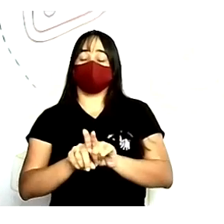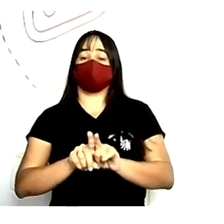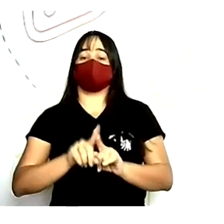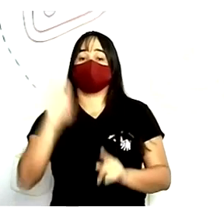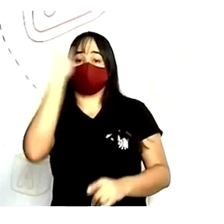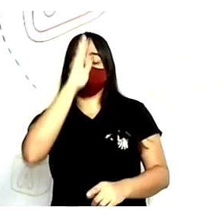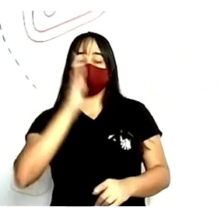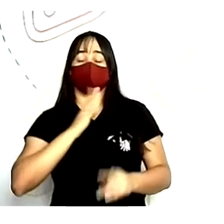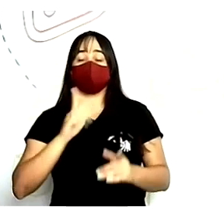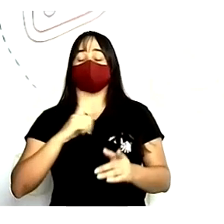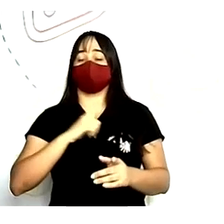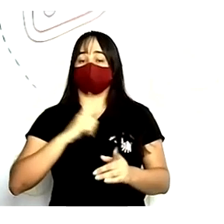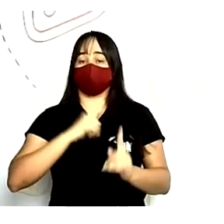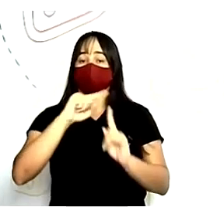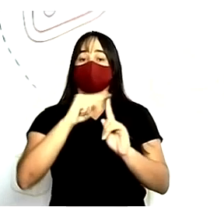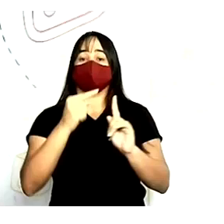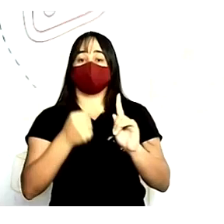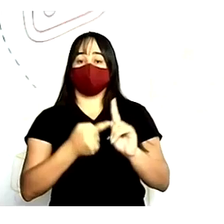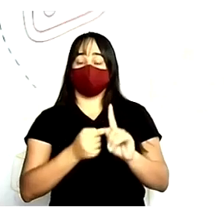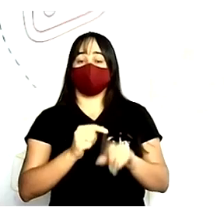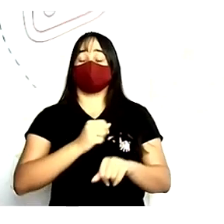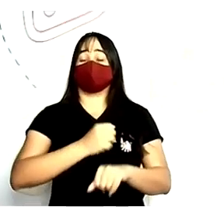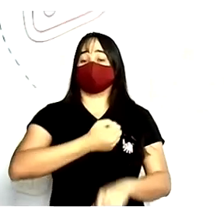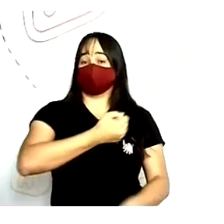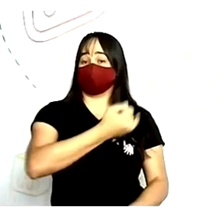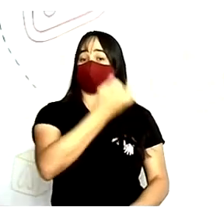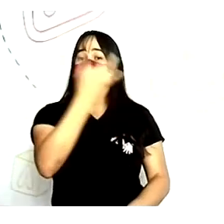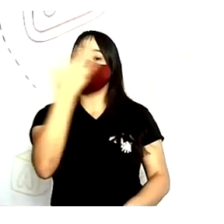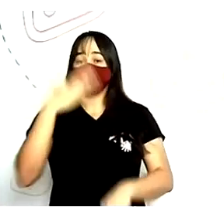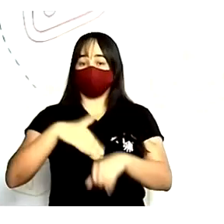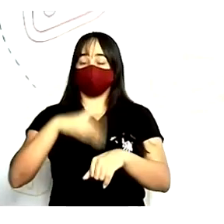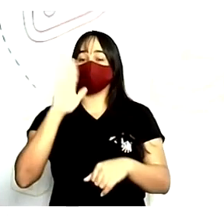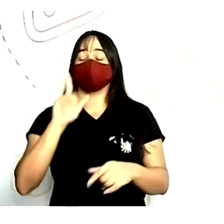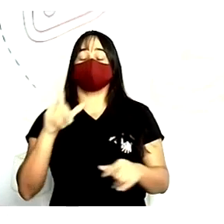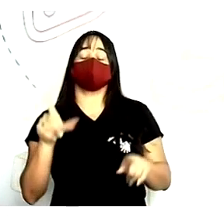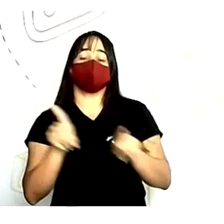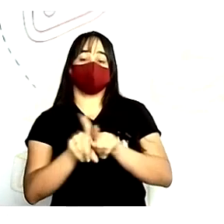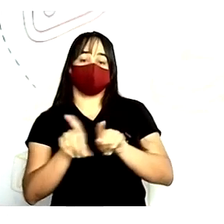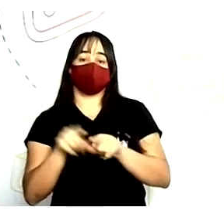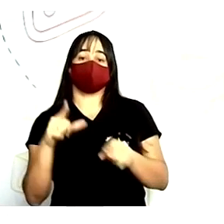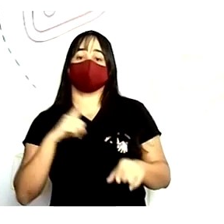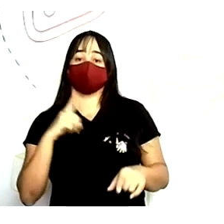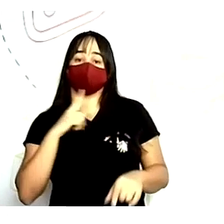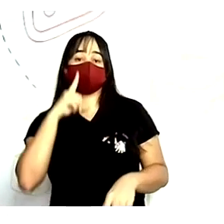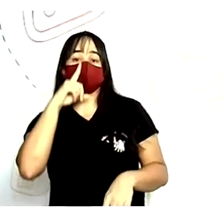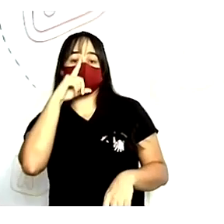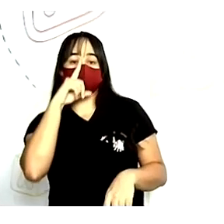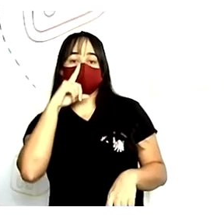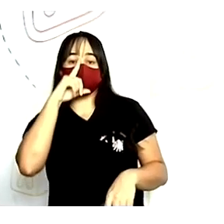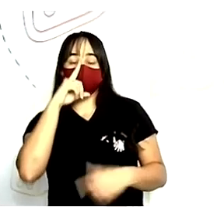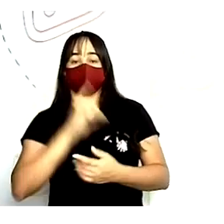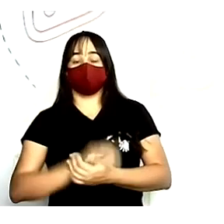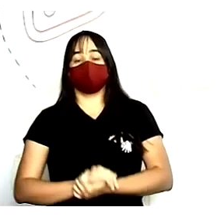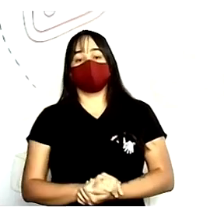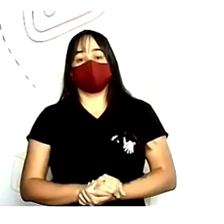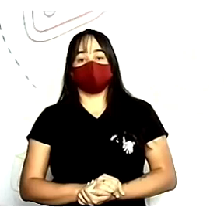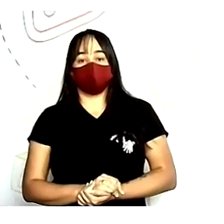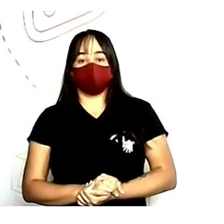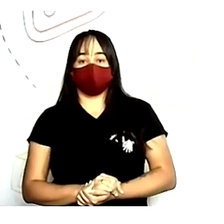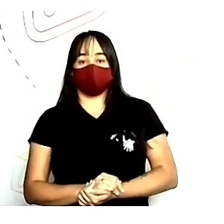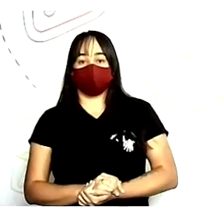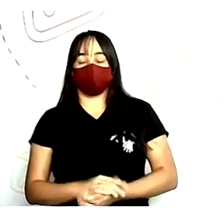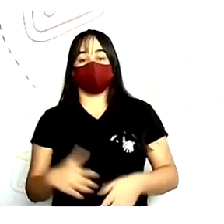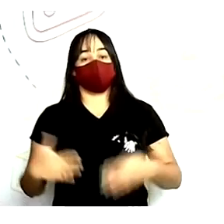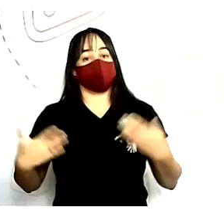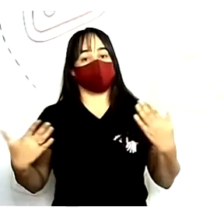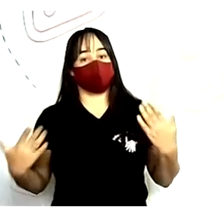de adolescência e ele tem seus riscos no seu desenvolvimento. Então vamos entender tudo isso agora, a partir de agora.